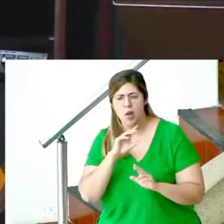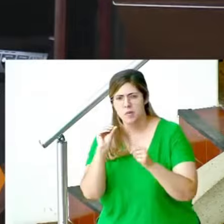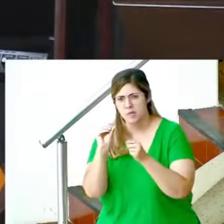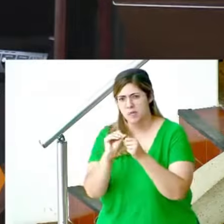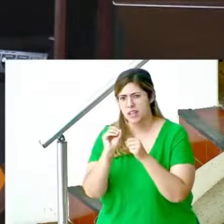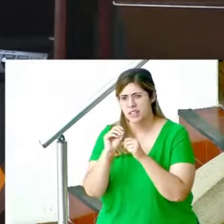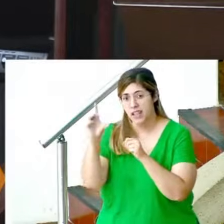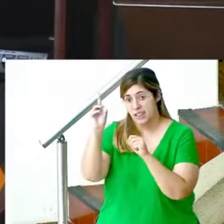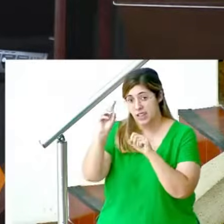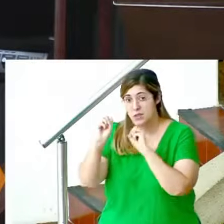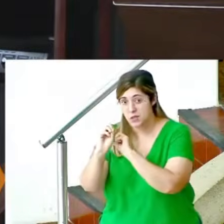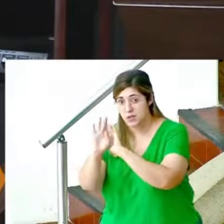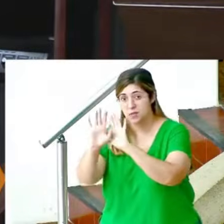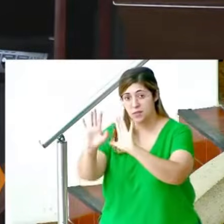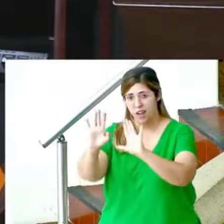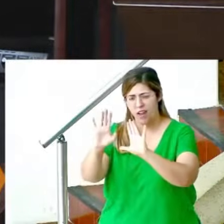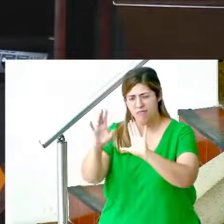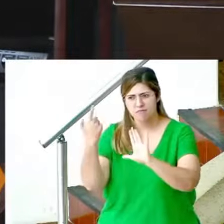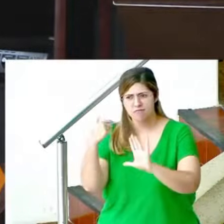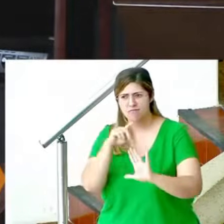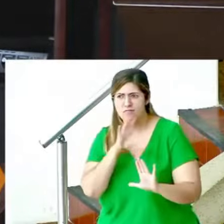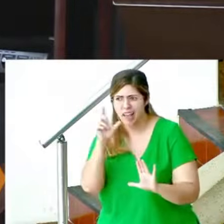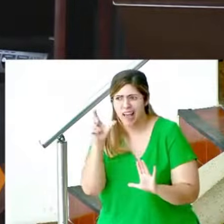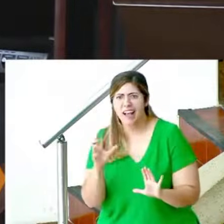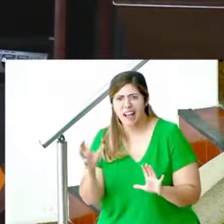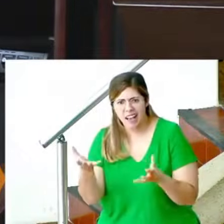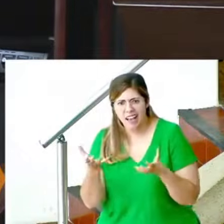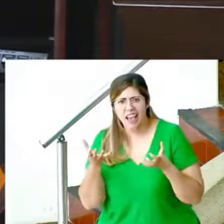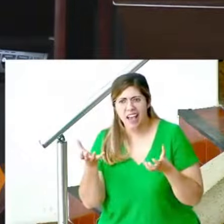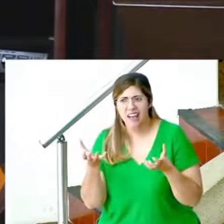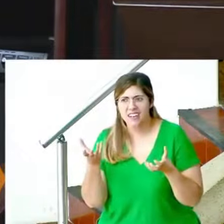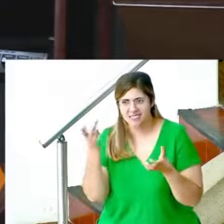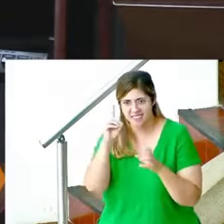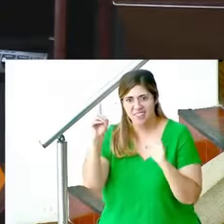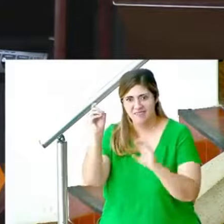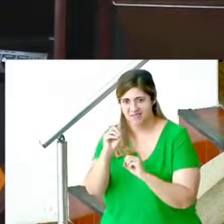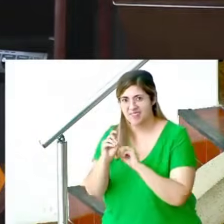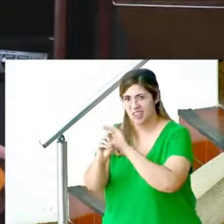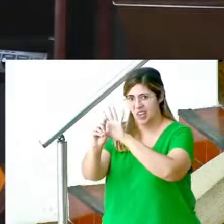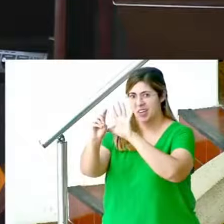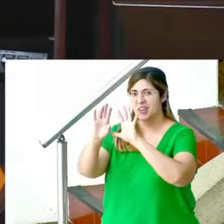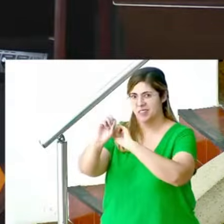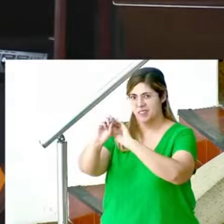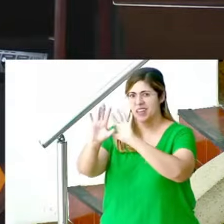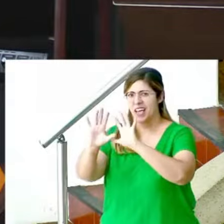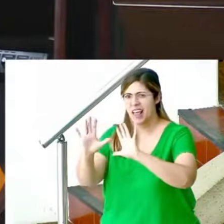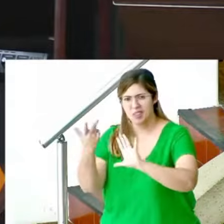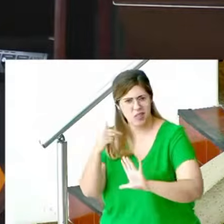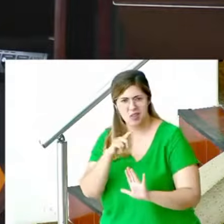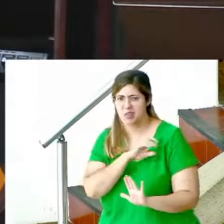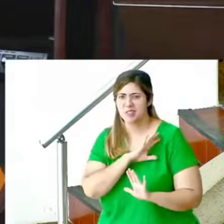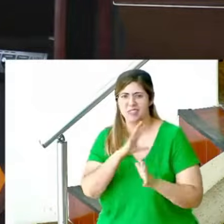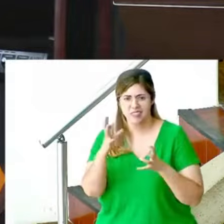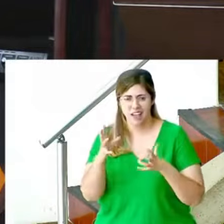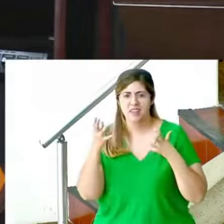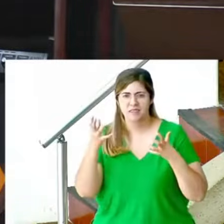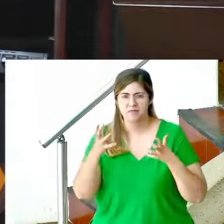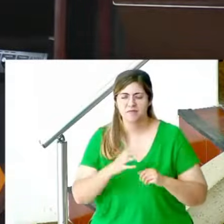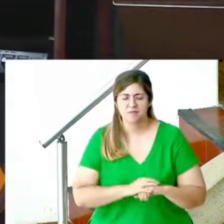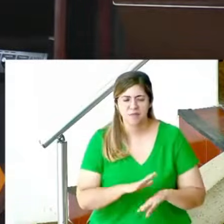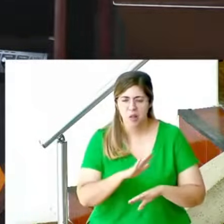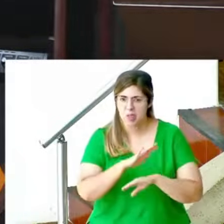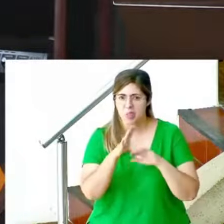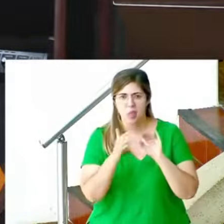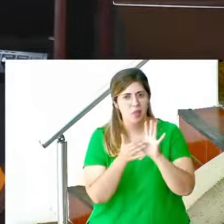Quem de nós não quer que Deus seja glorificado, não é mesmo? Quem de nós não quer? Tenho certeza que